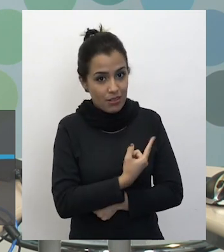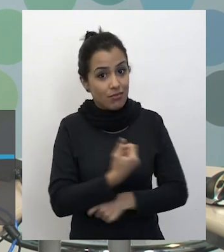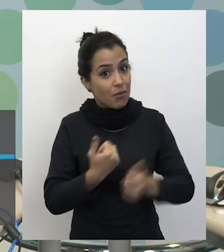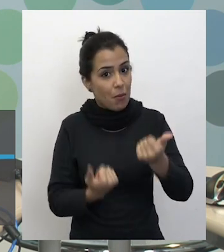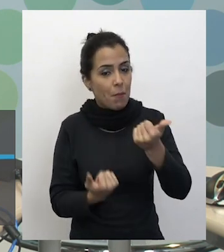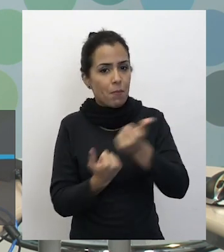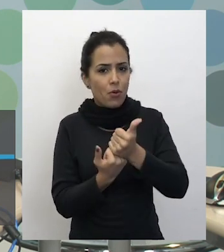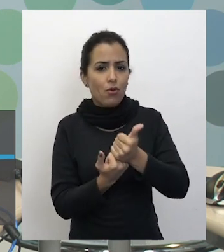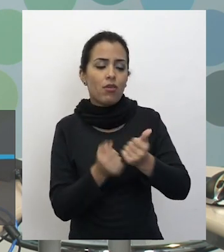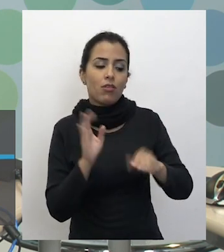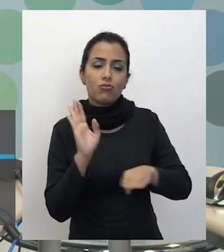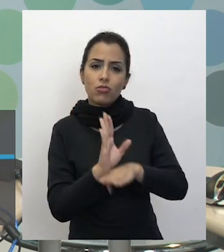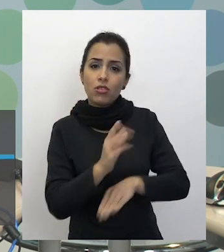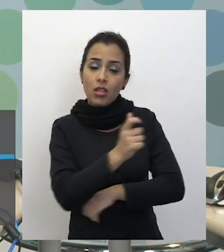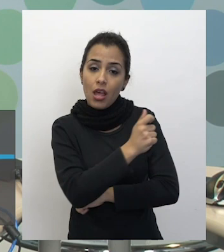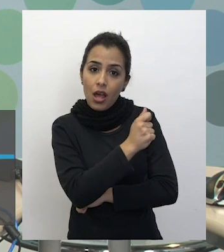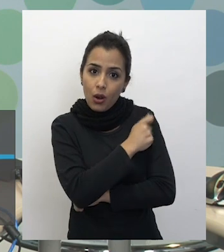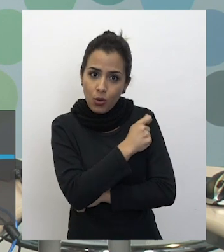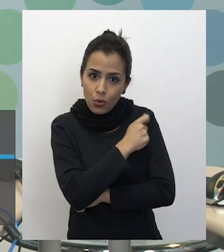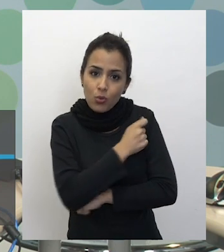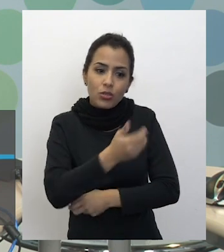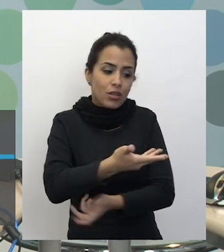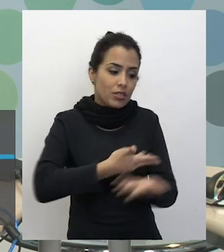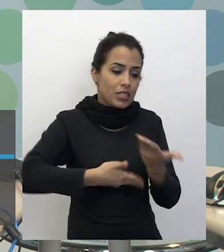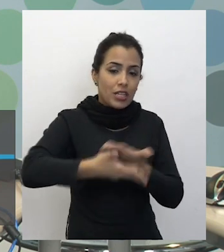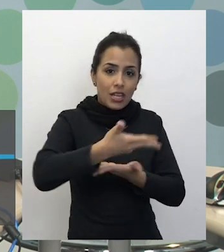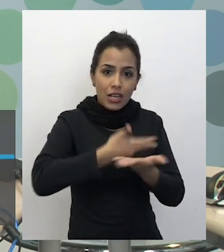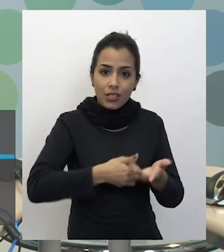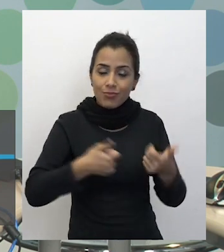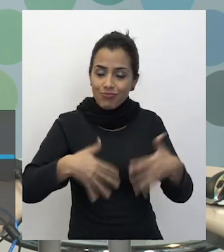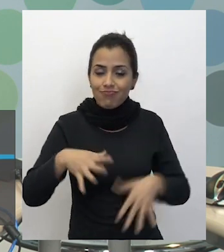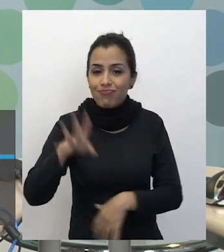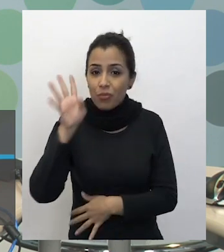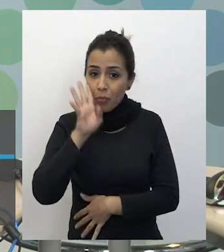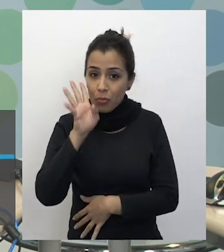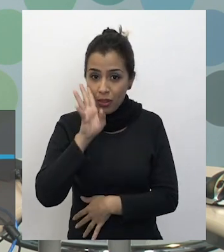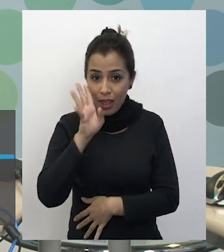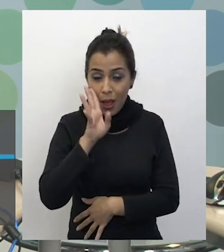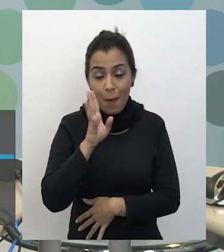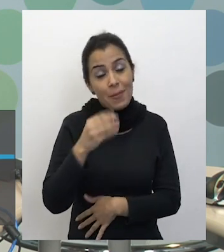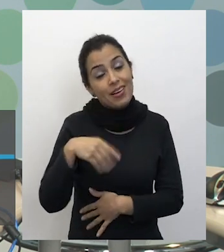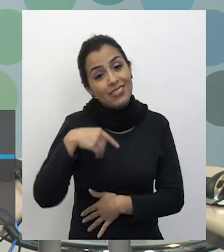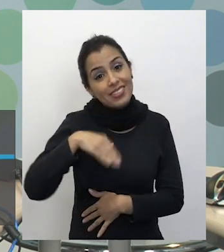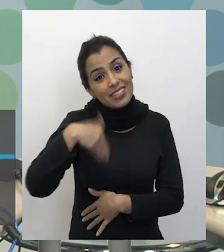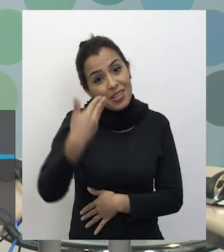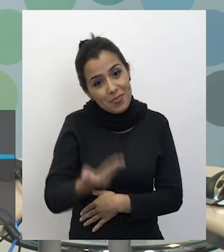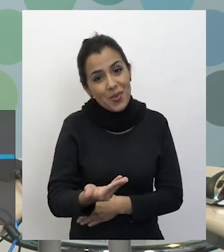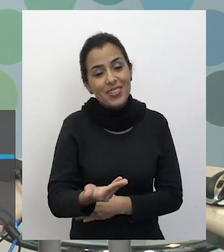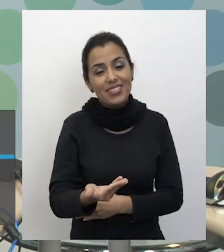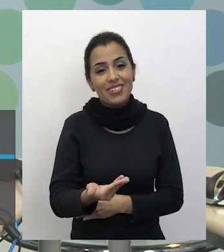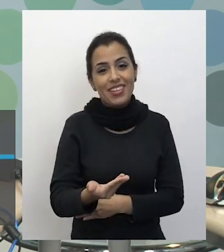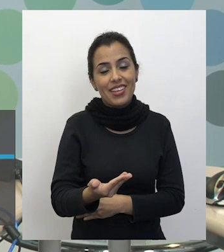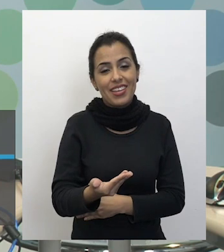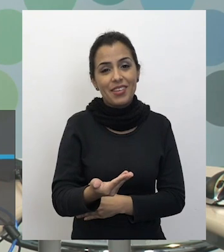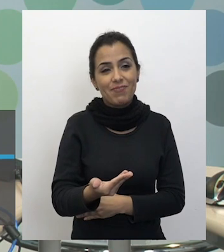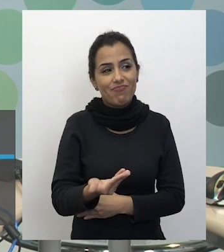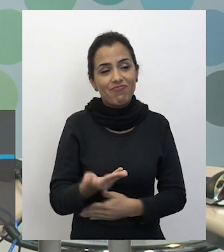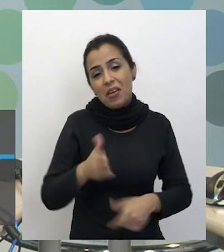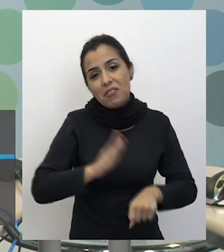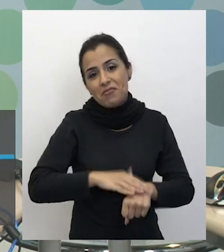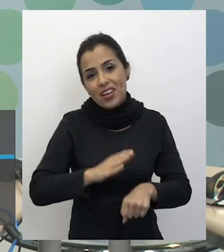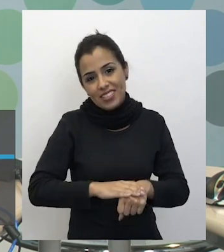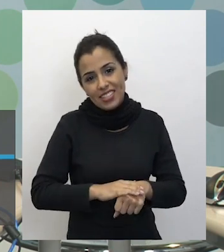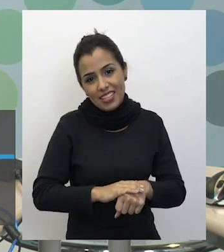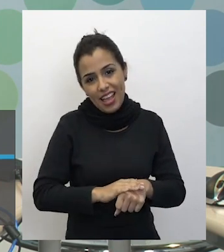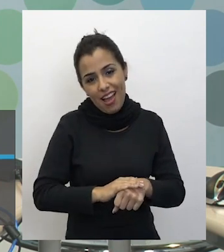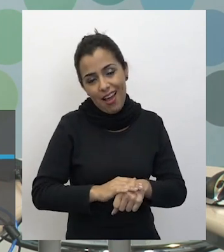aí os alunos e fazendo essa interação super bacana para, no final das contas, fazer o que a gente tem que fazer mesmo como